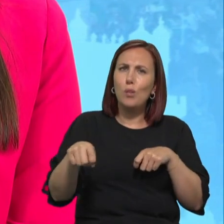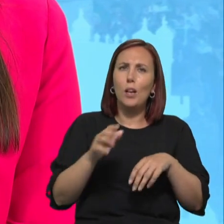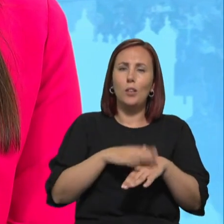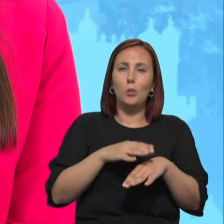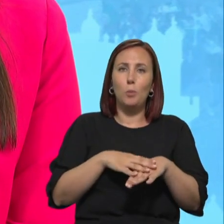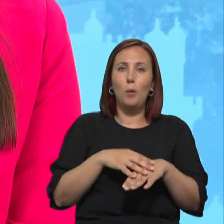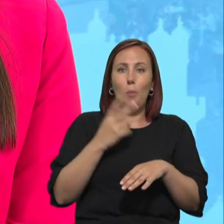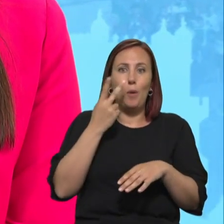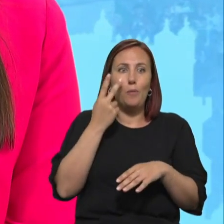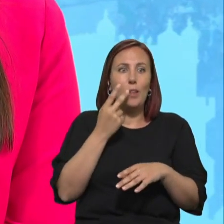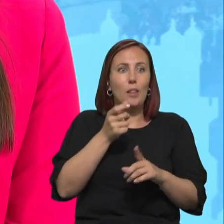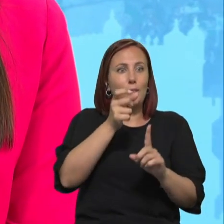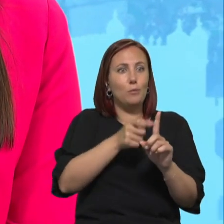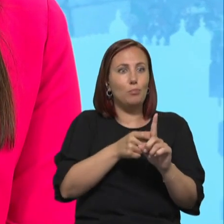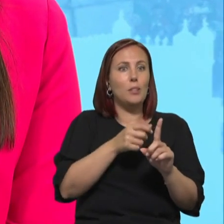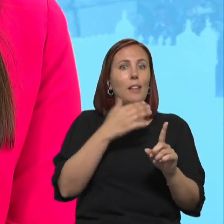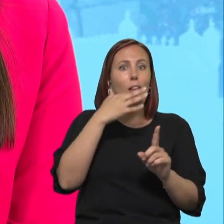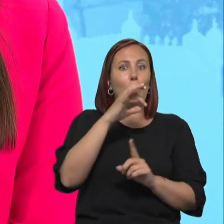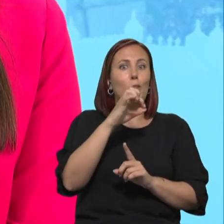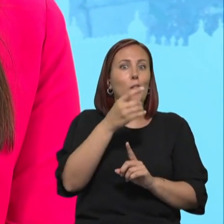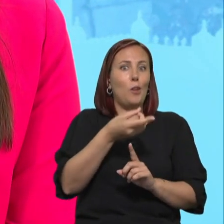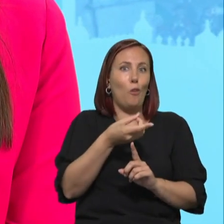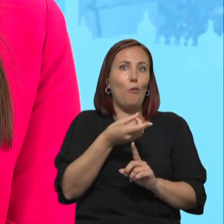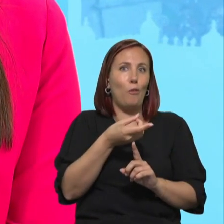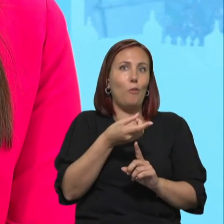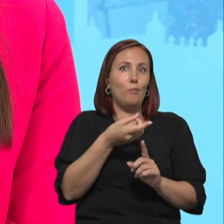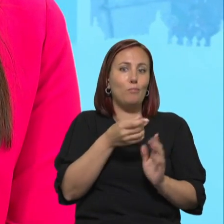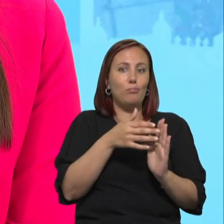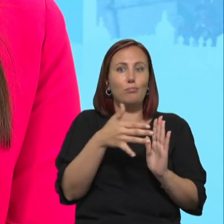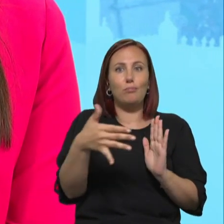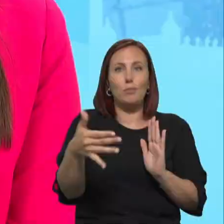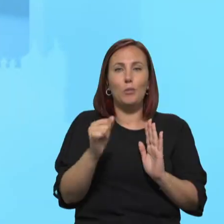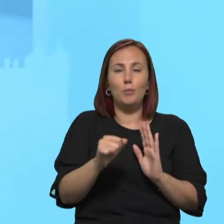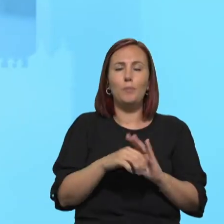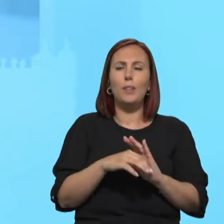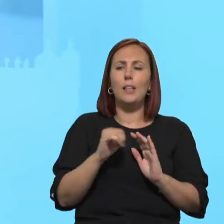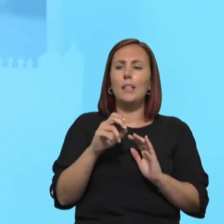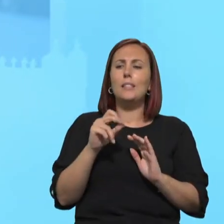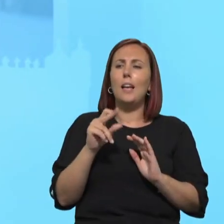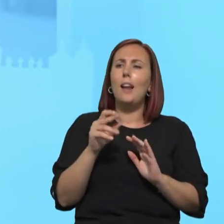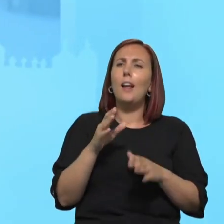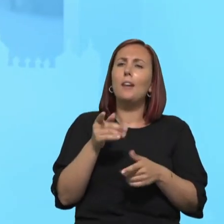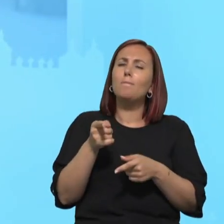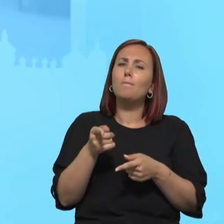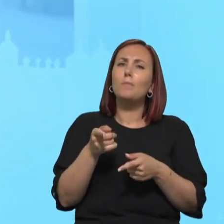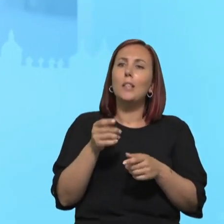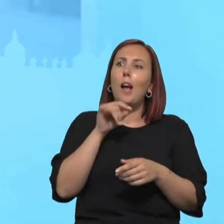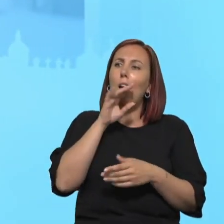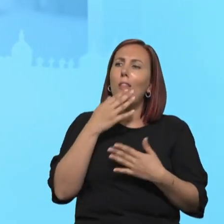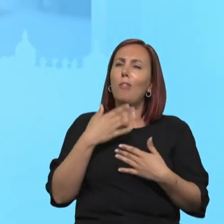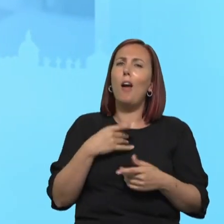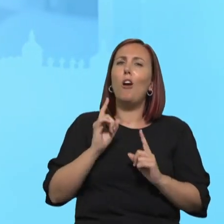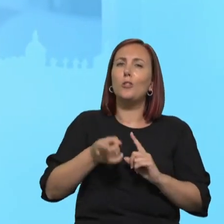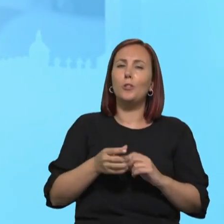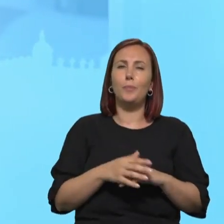vida cheia de 89 anos que o Padre Cruz teve. Sara Capelo, o que é que mais a surpreende neste homem? Eu acho que é